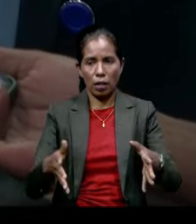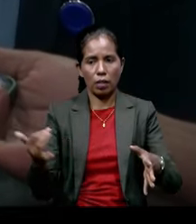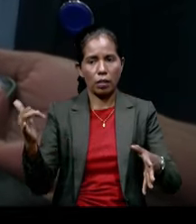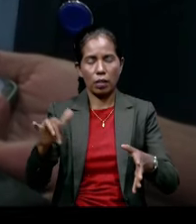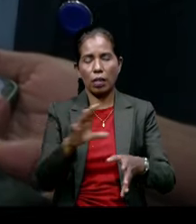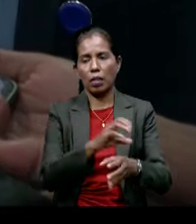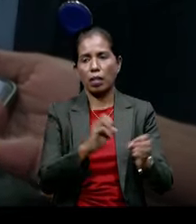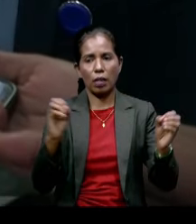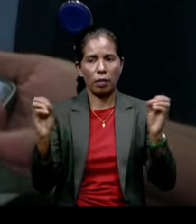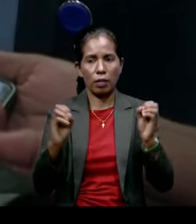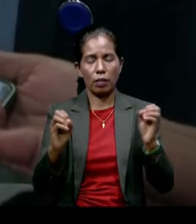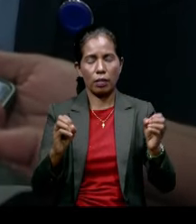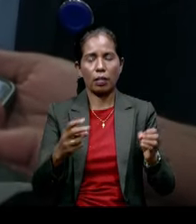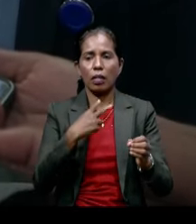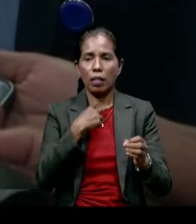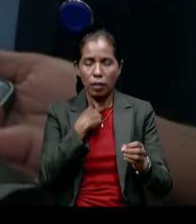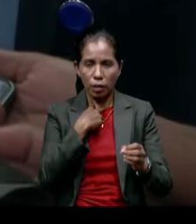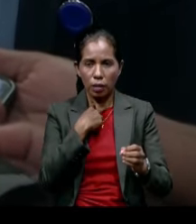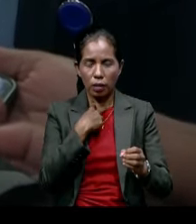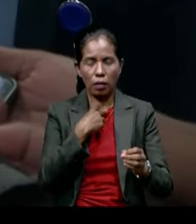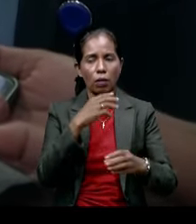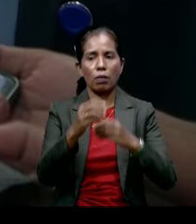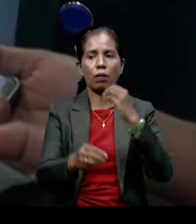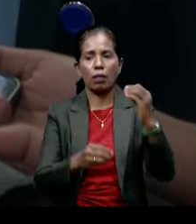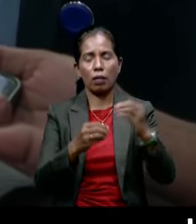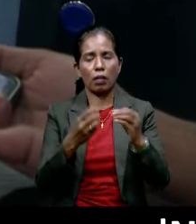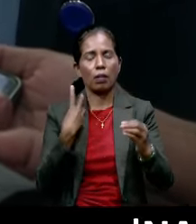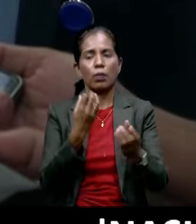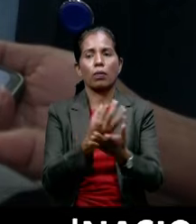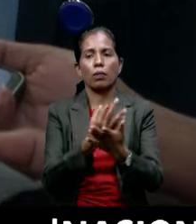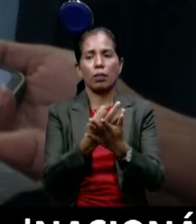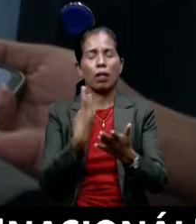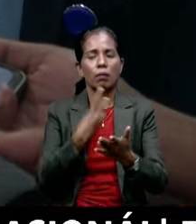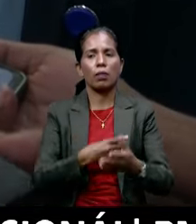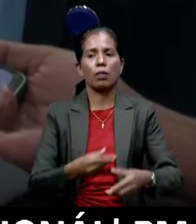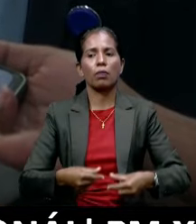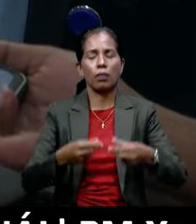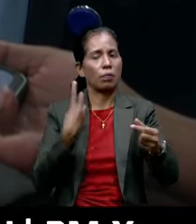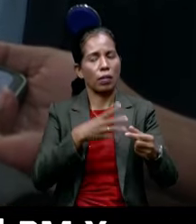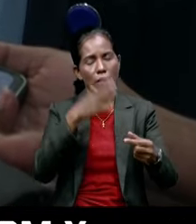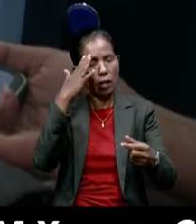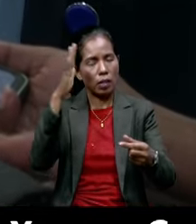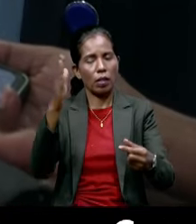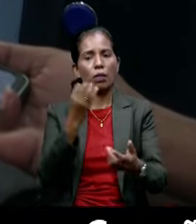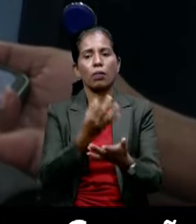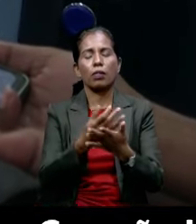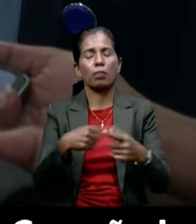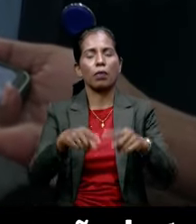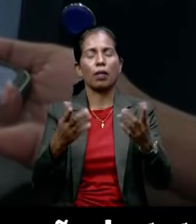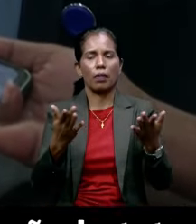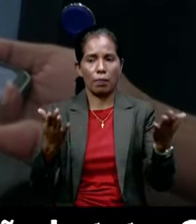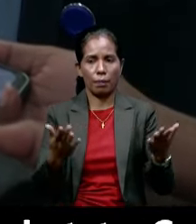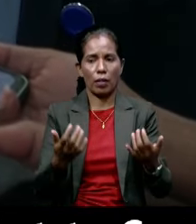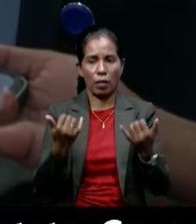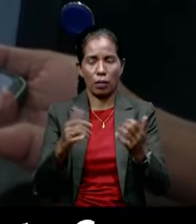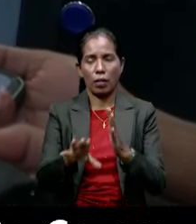de ansa estres ka sira depresi kono ba amina osami fofone amila hatena agora para ENB. Mas agora